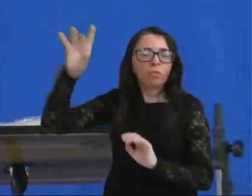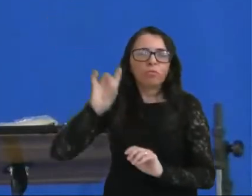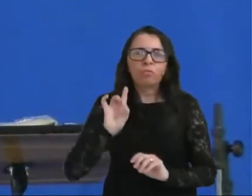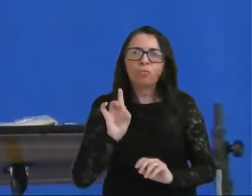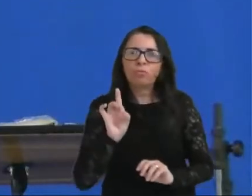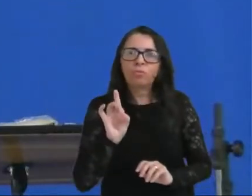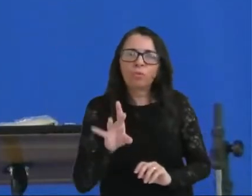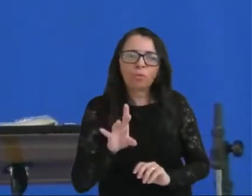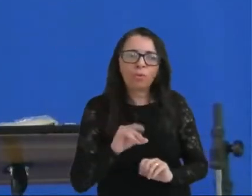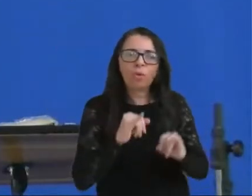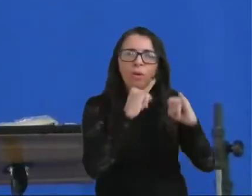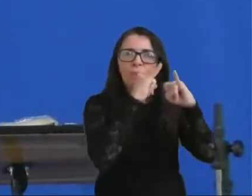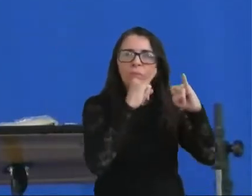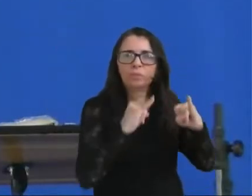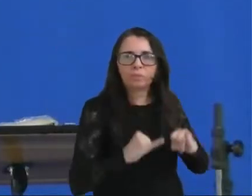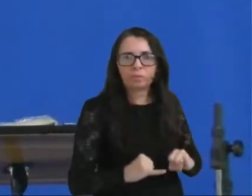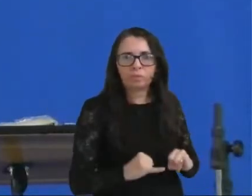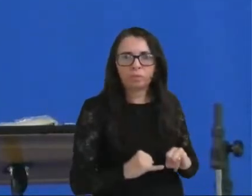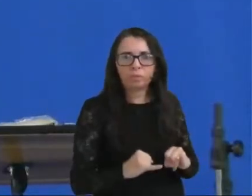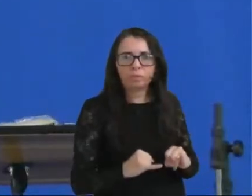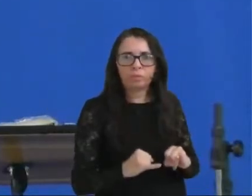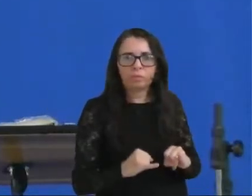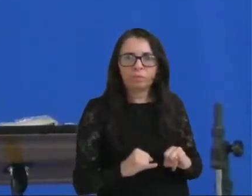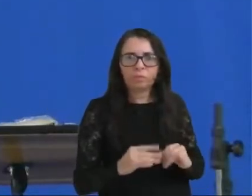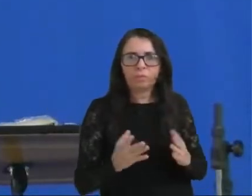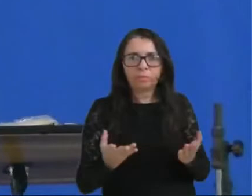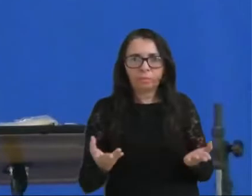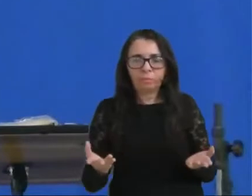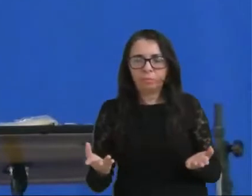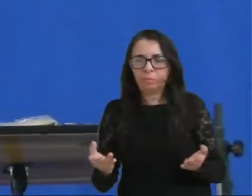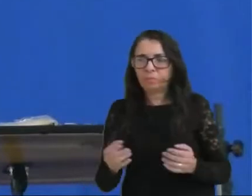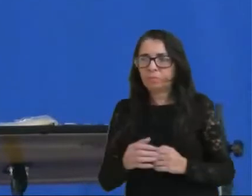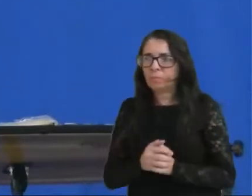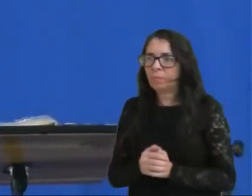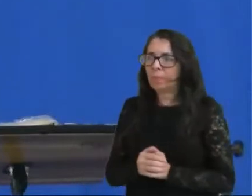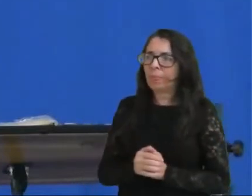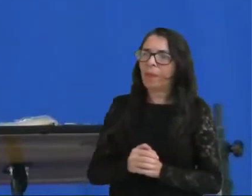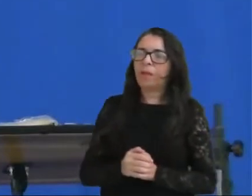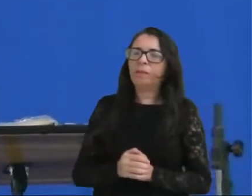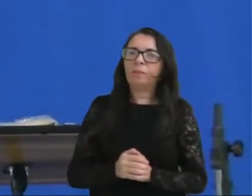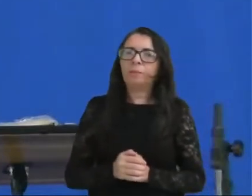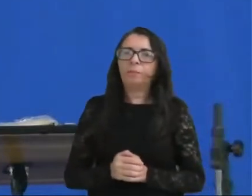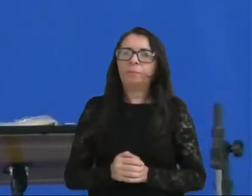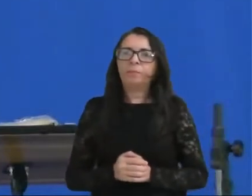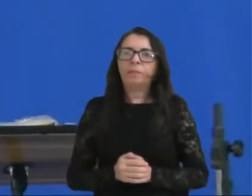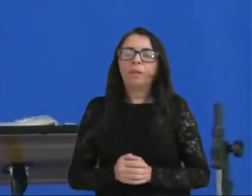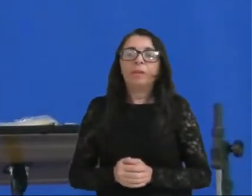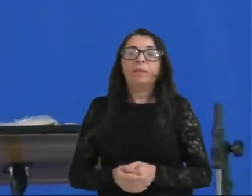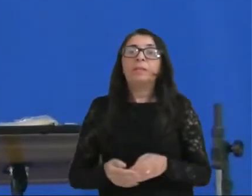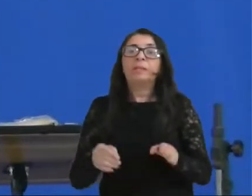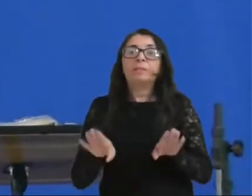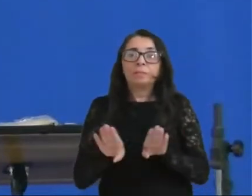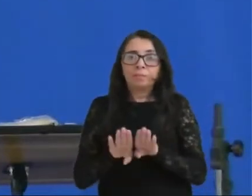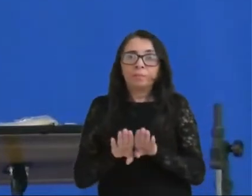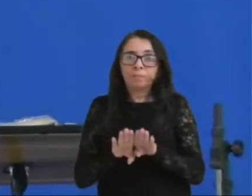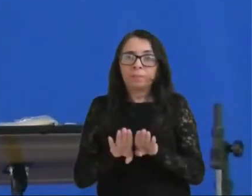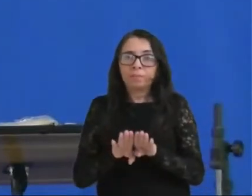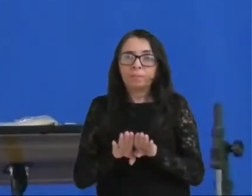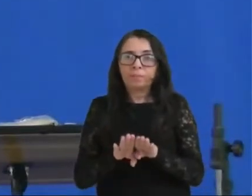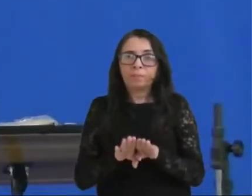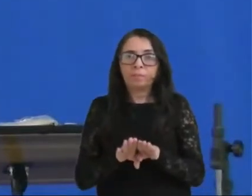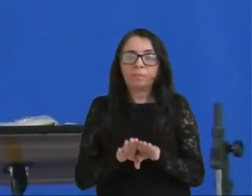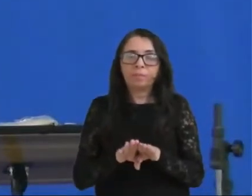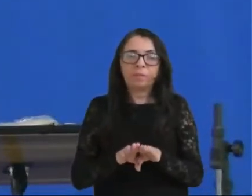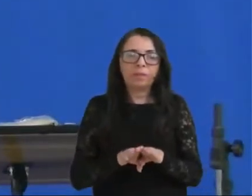em Atos capítulo 19, versos 26 ao 27, mas também a perseguição